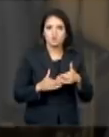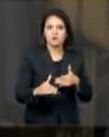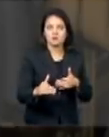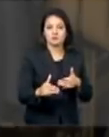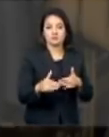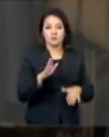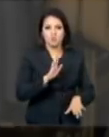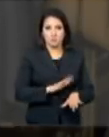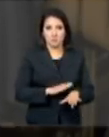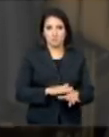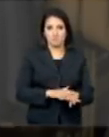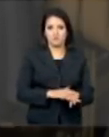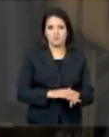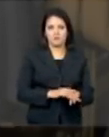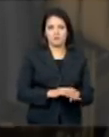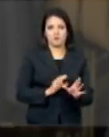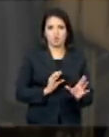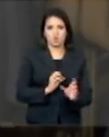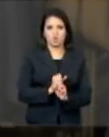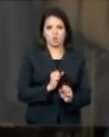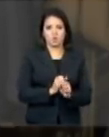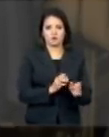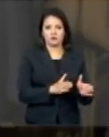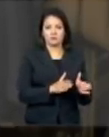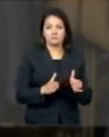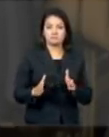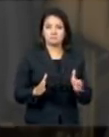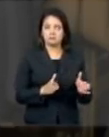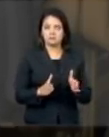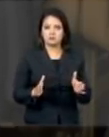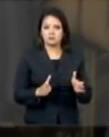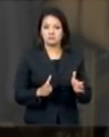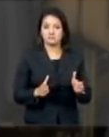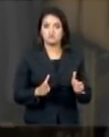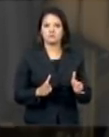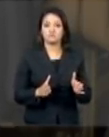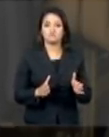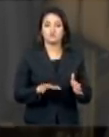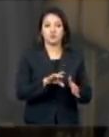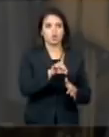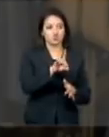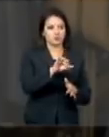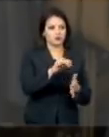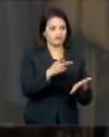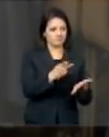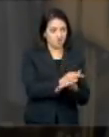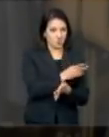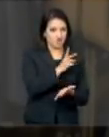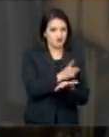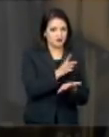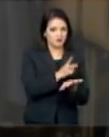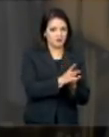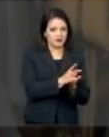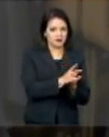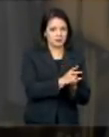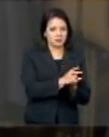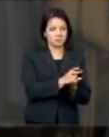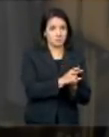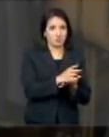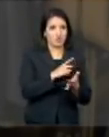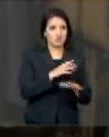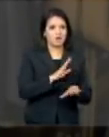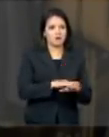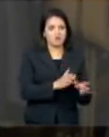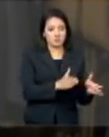decadencial para administração desde a data da prática do ato são